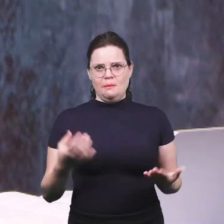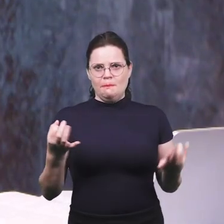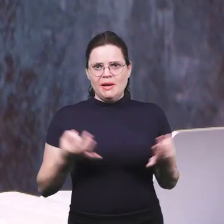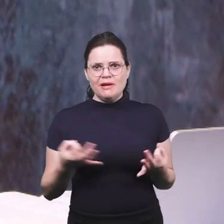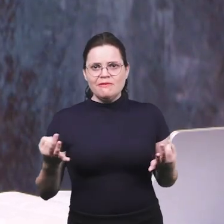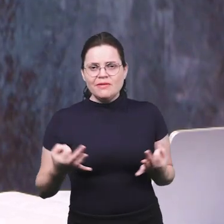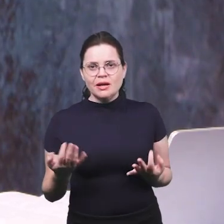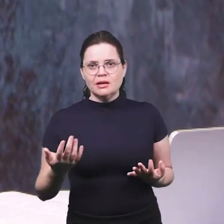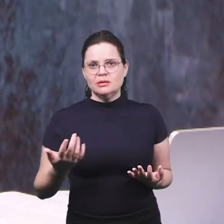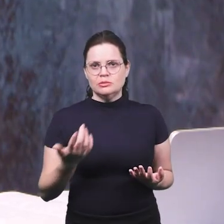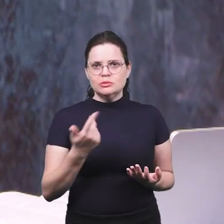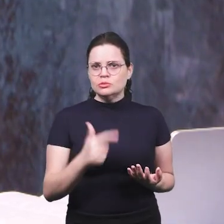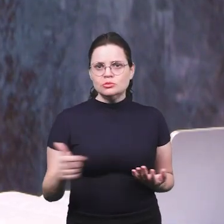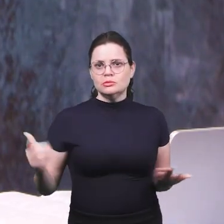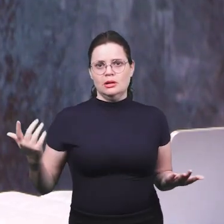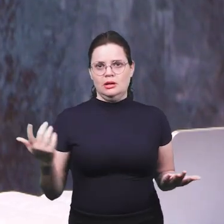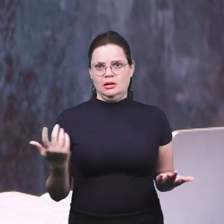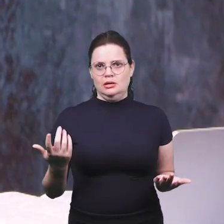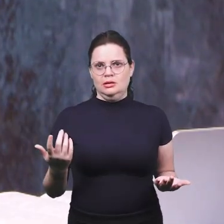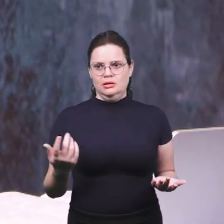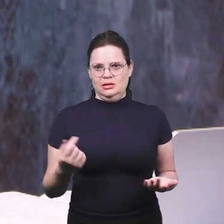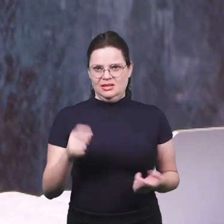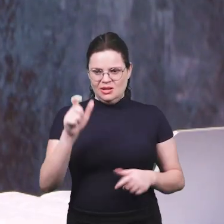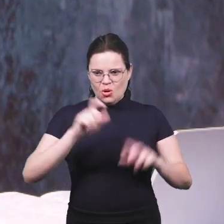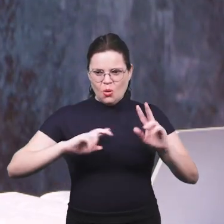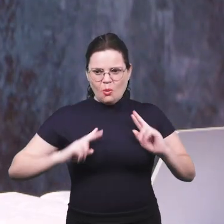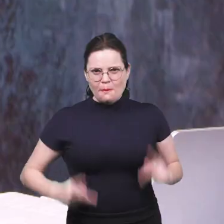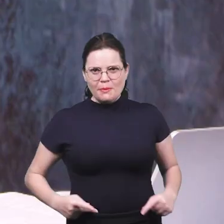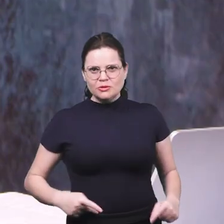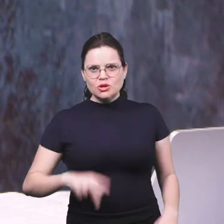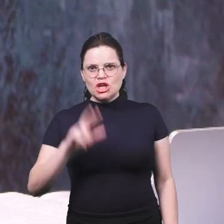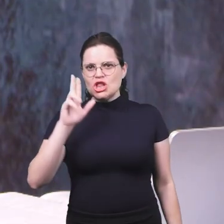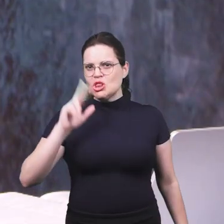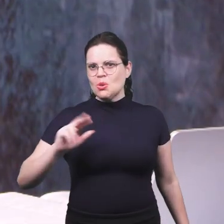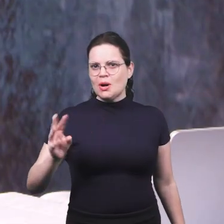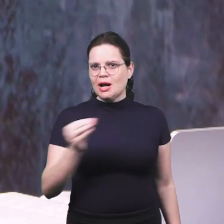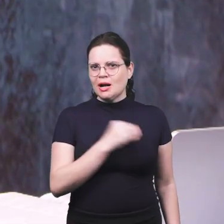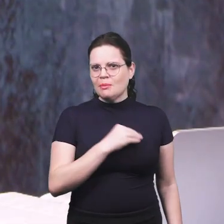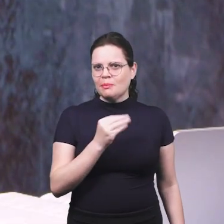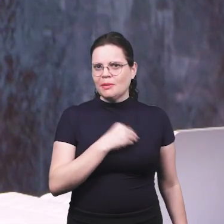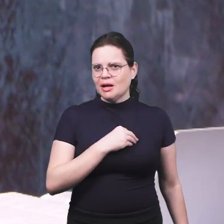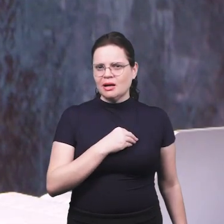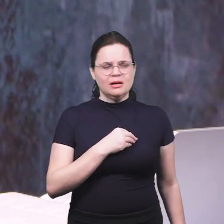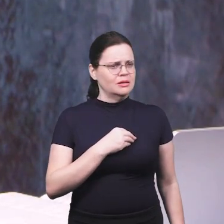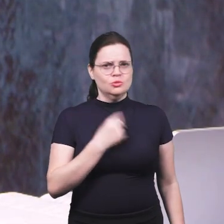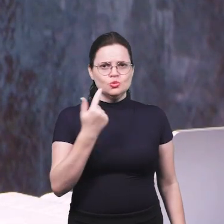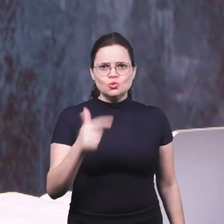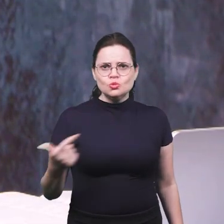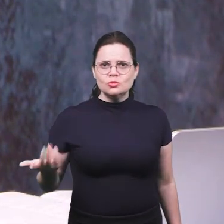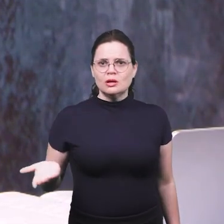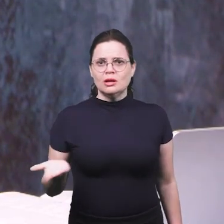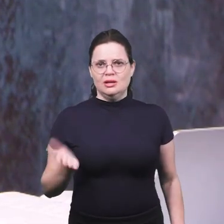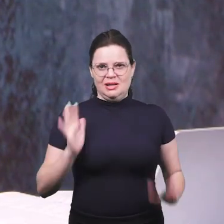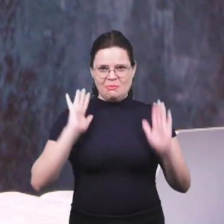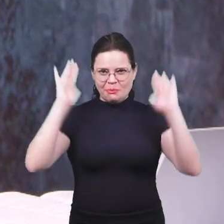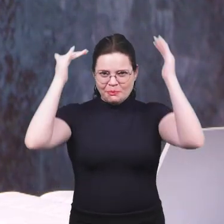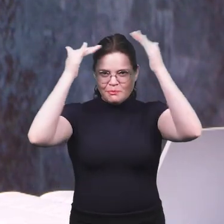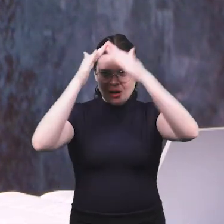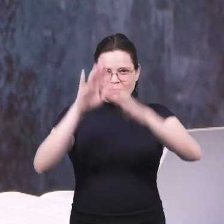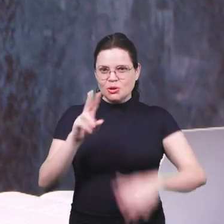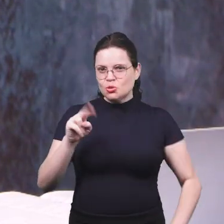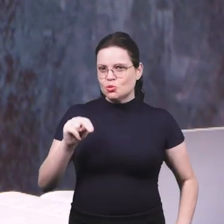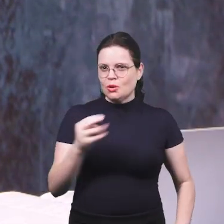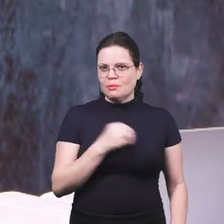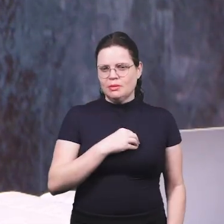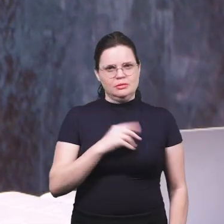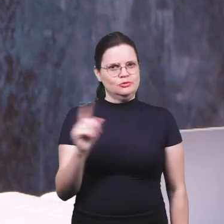que não comete pecado, falha. Então, mas quer colocar a infalibilidade. Então, as inovações vão